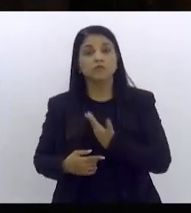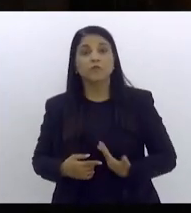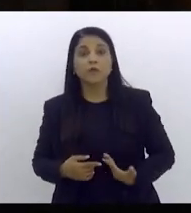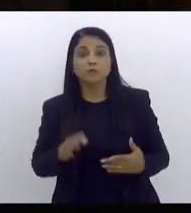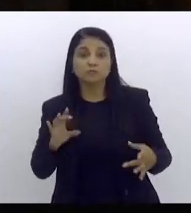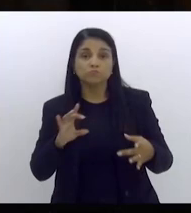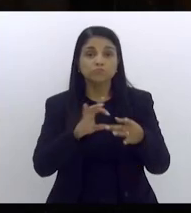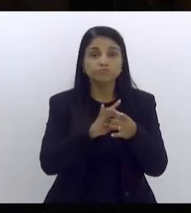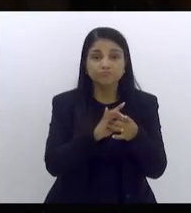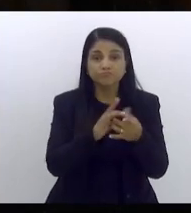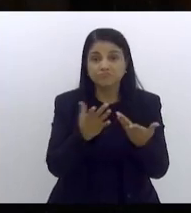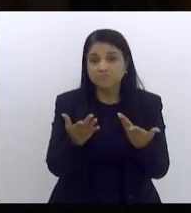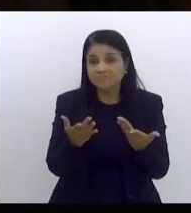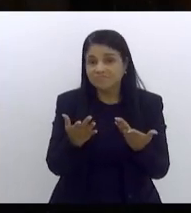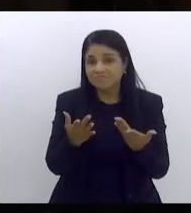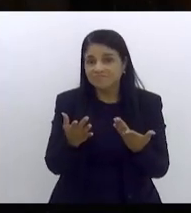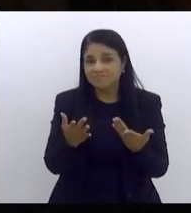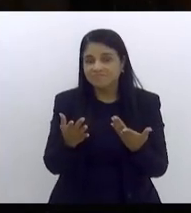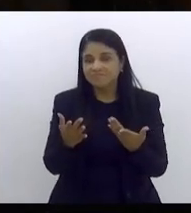só divido.